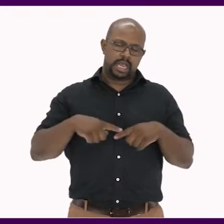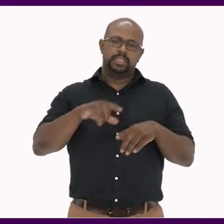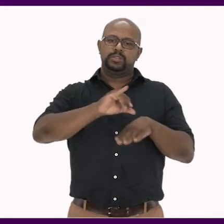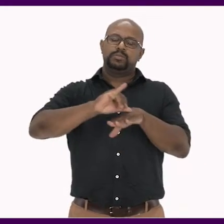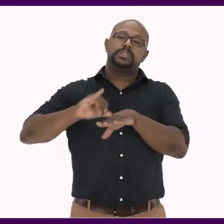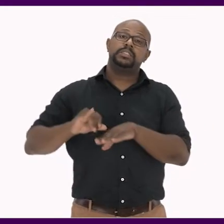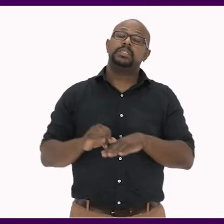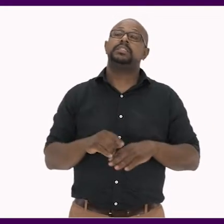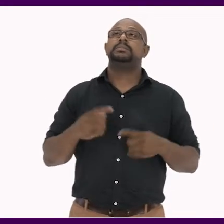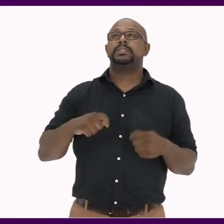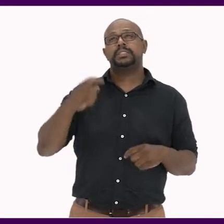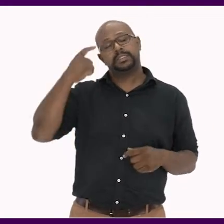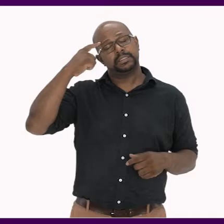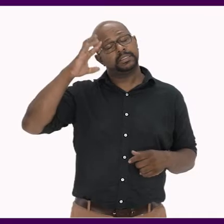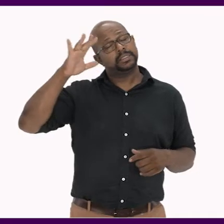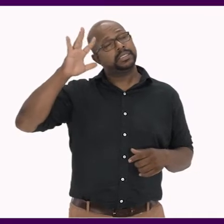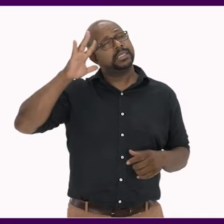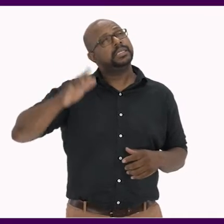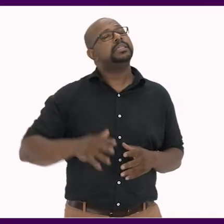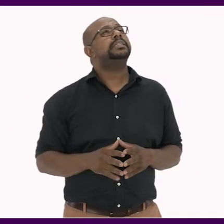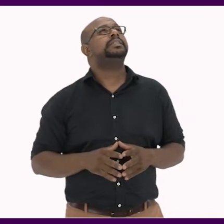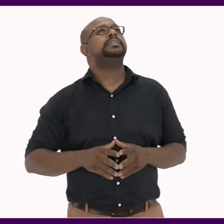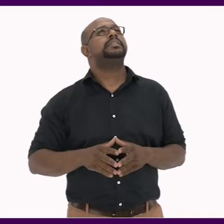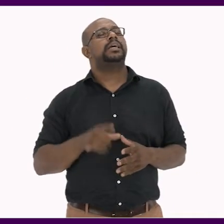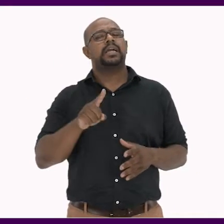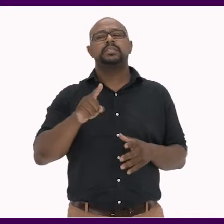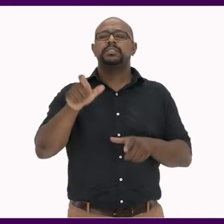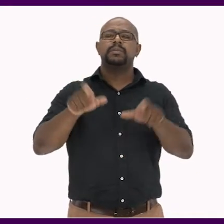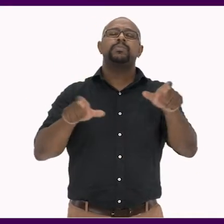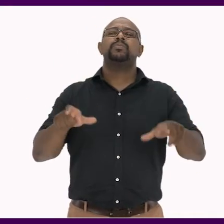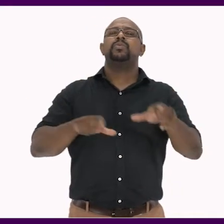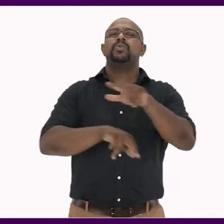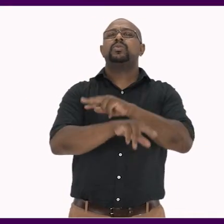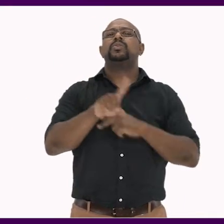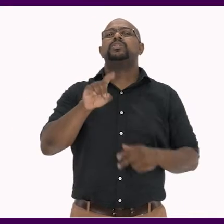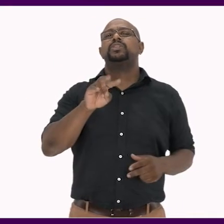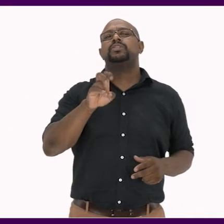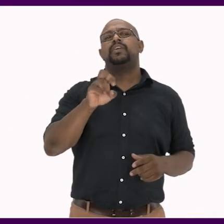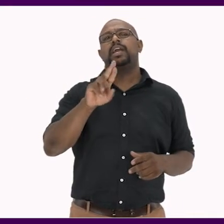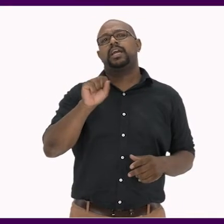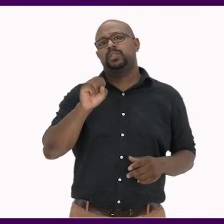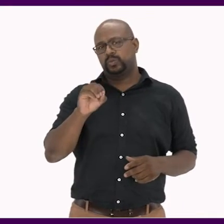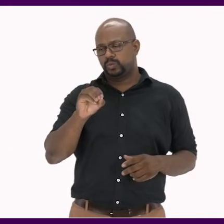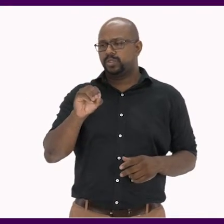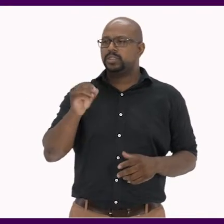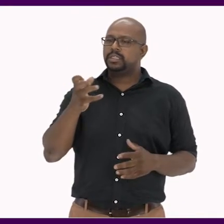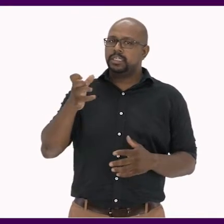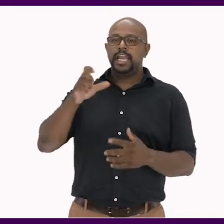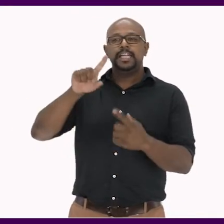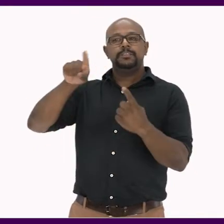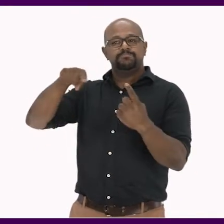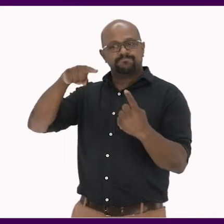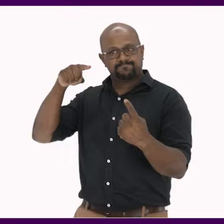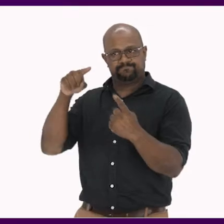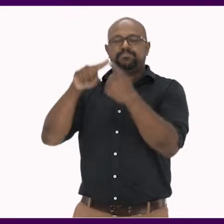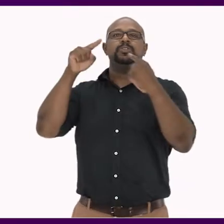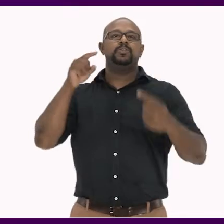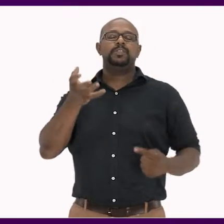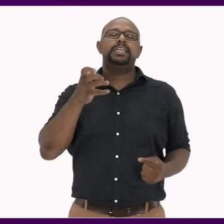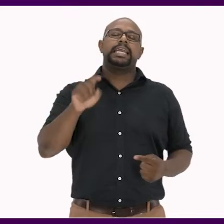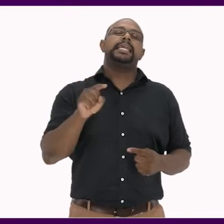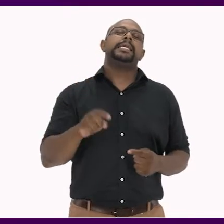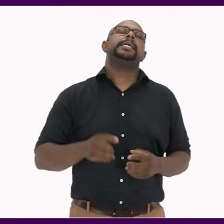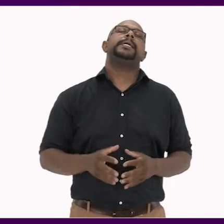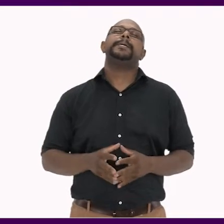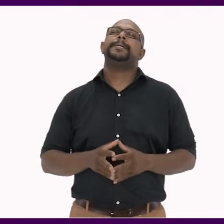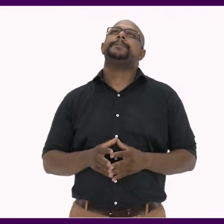exposição, né, nós temos que ter uma atenção a esse público diverso, né, que a gente quer atingir, que a gente quer